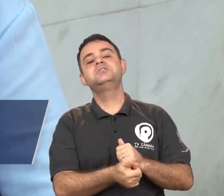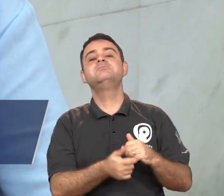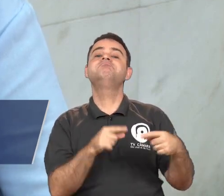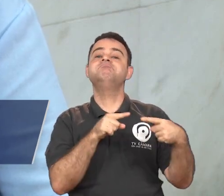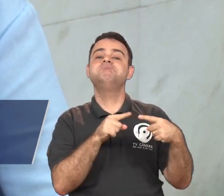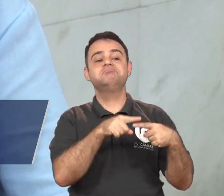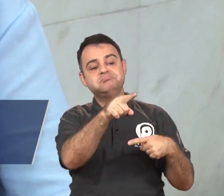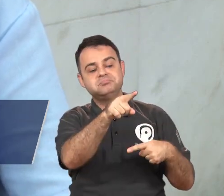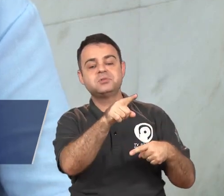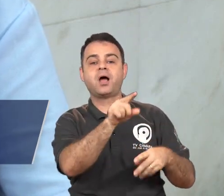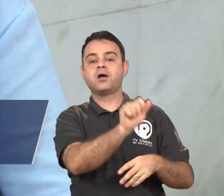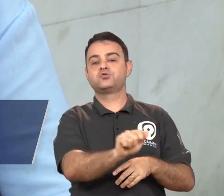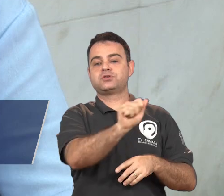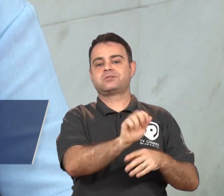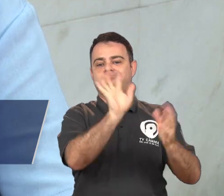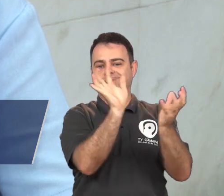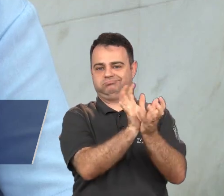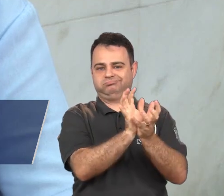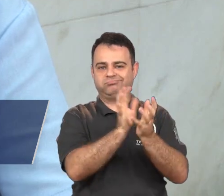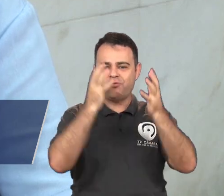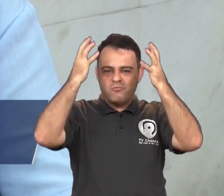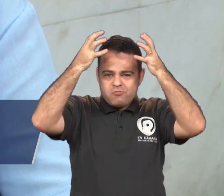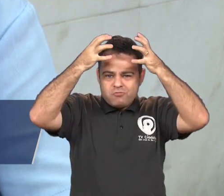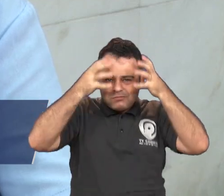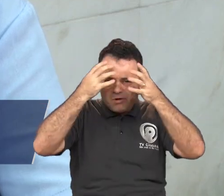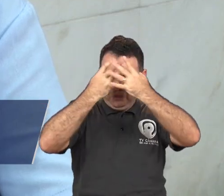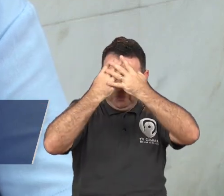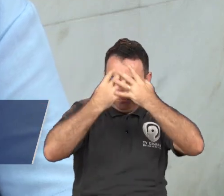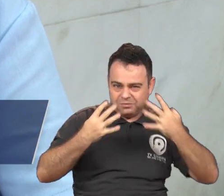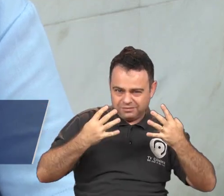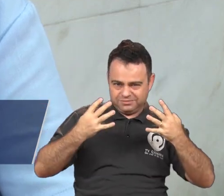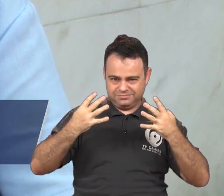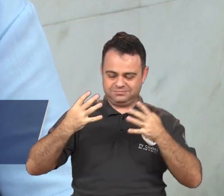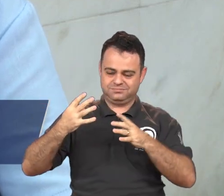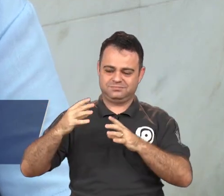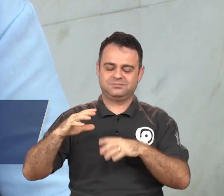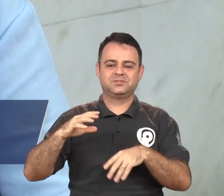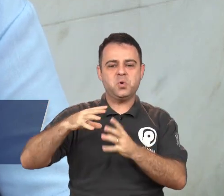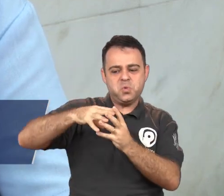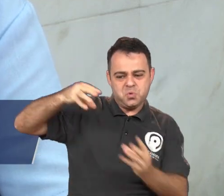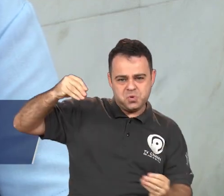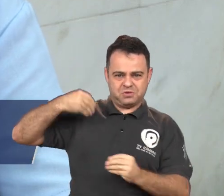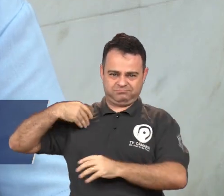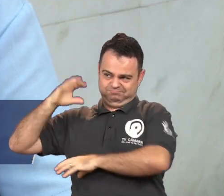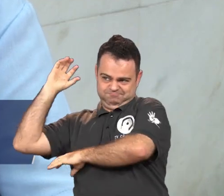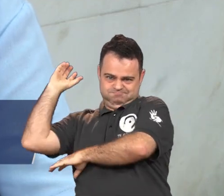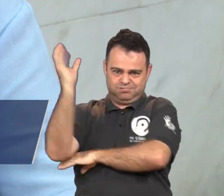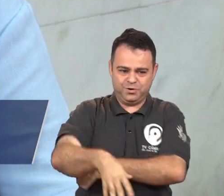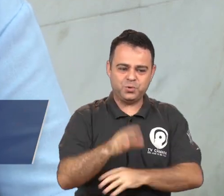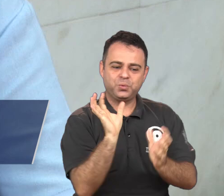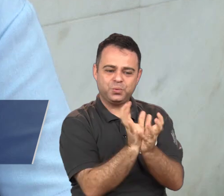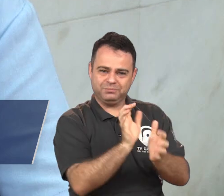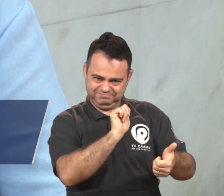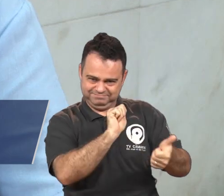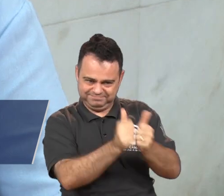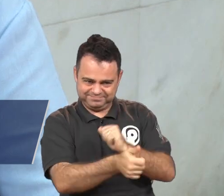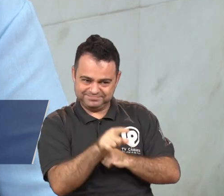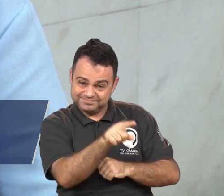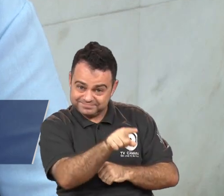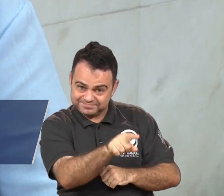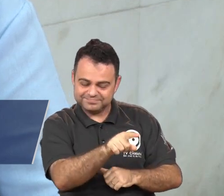cá a gente continuou trabalhando, conseguimos uma área onde o Rio Preto Vailers também atuou,